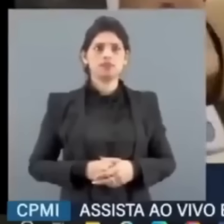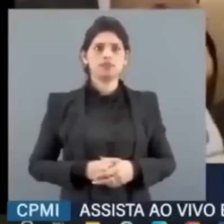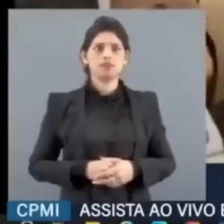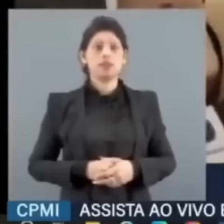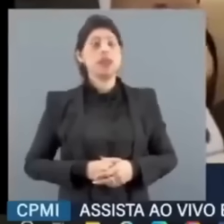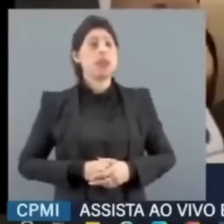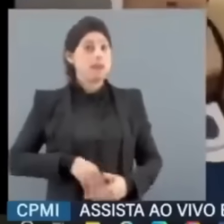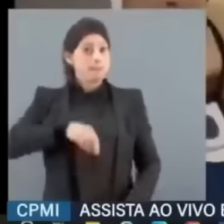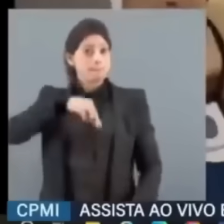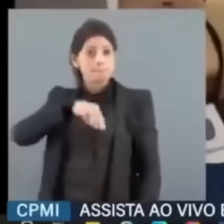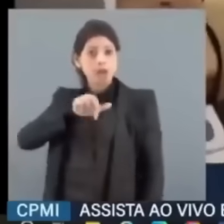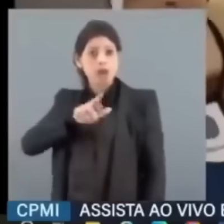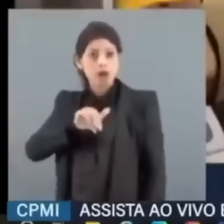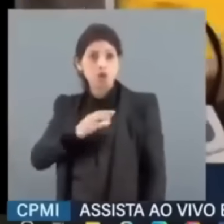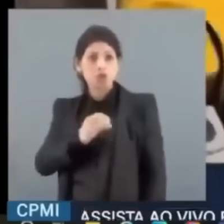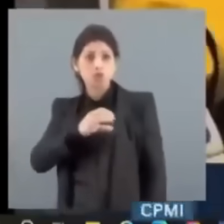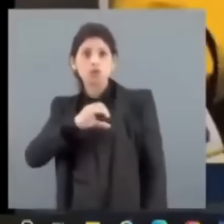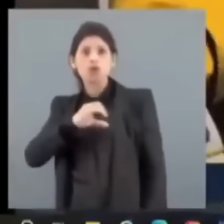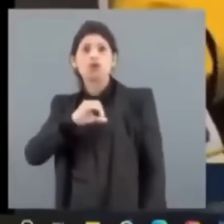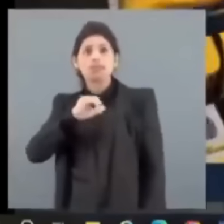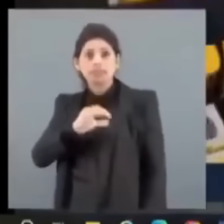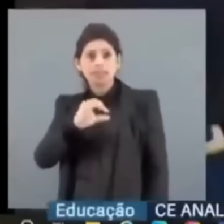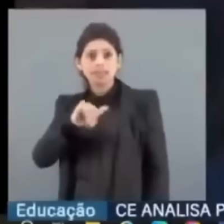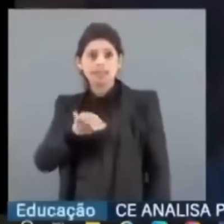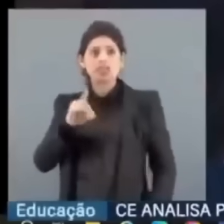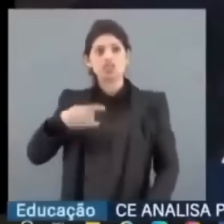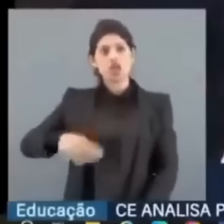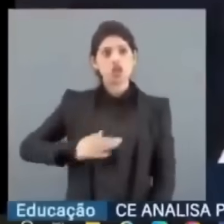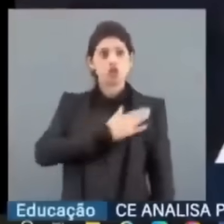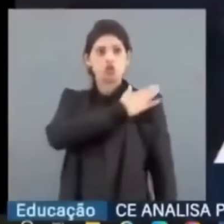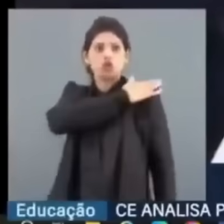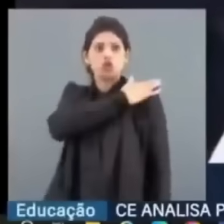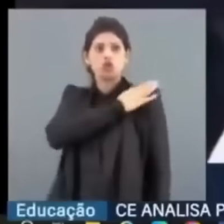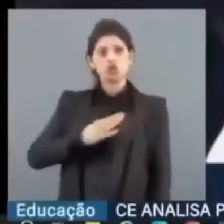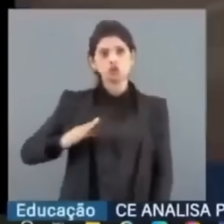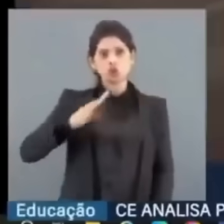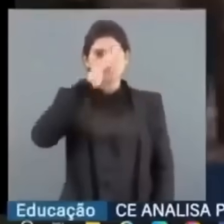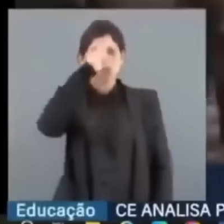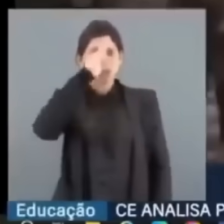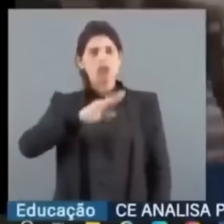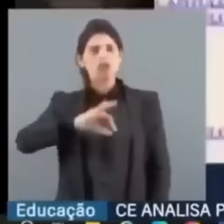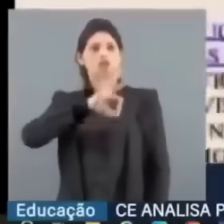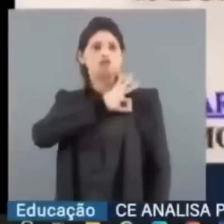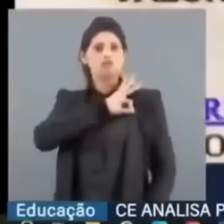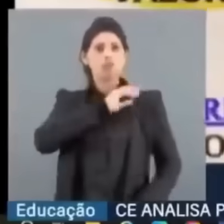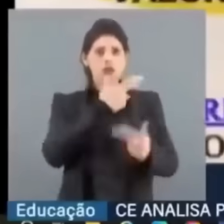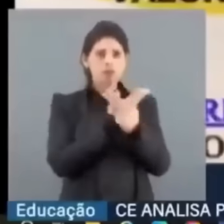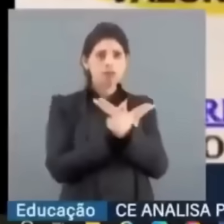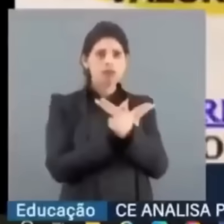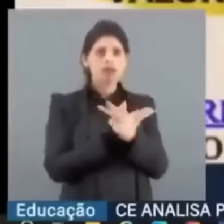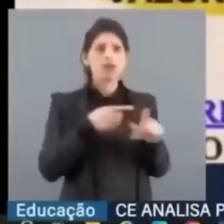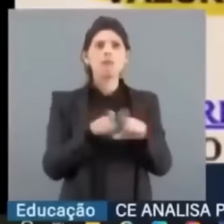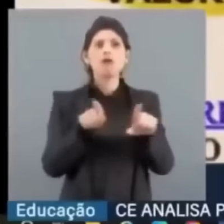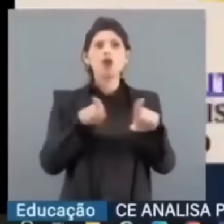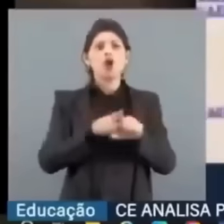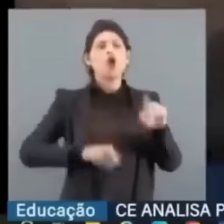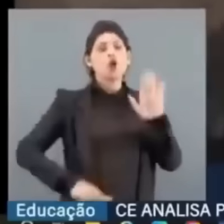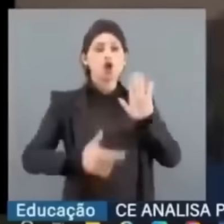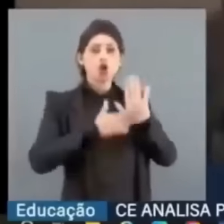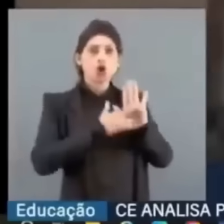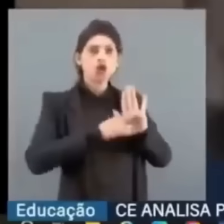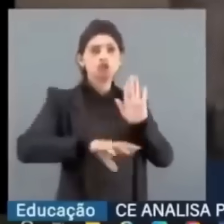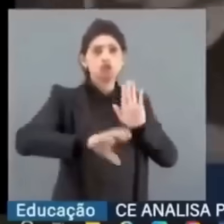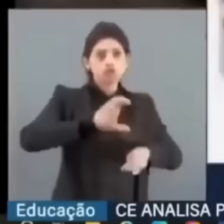Mauro César Barbosa Cid, tenente-coronel do Exército Brasileiro. Apesar de o Código de Ética determinar